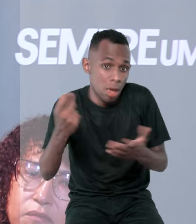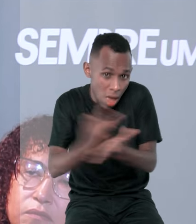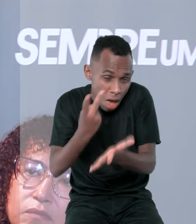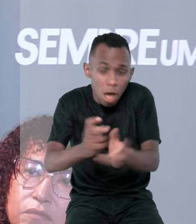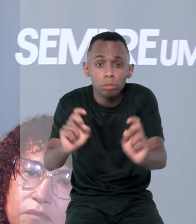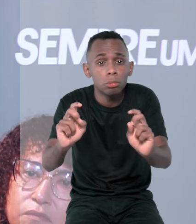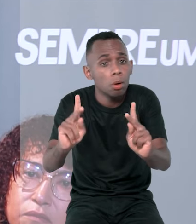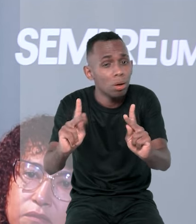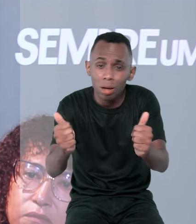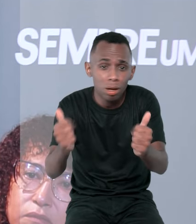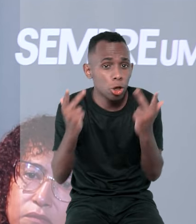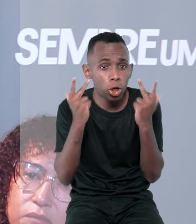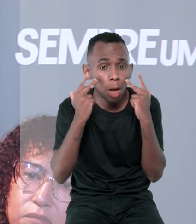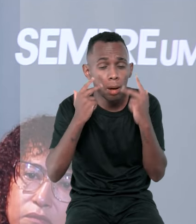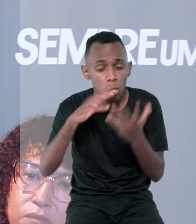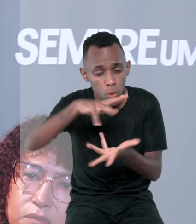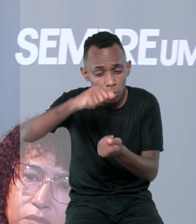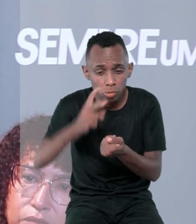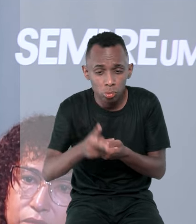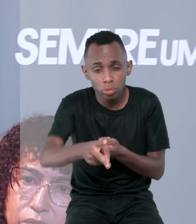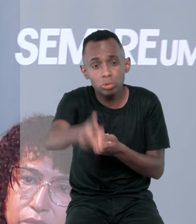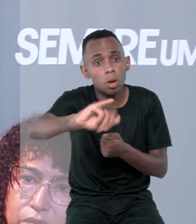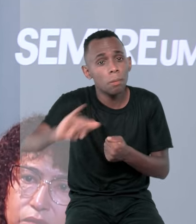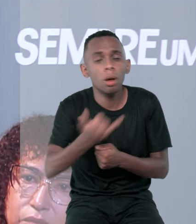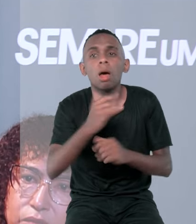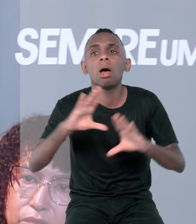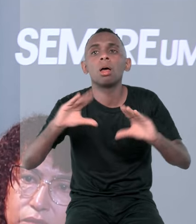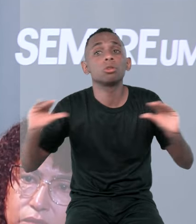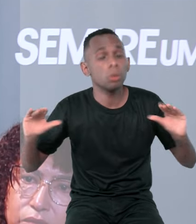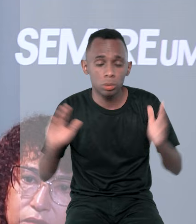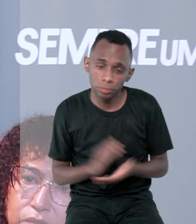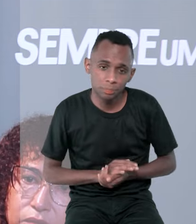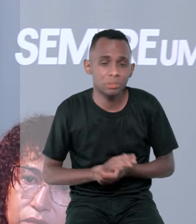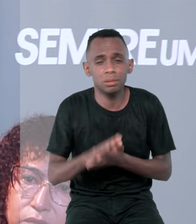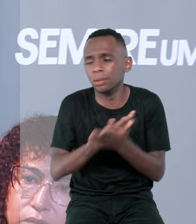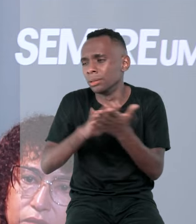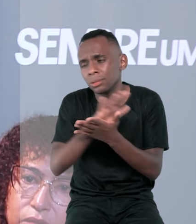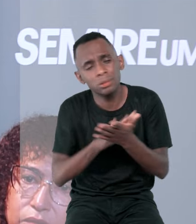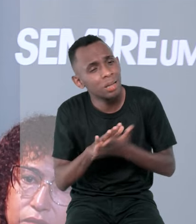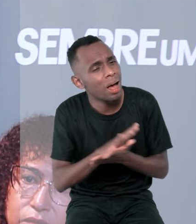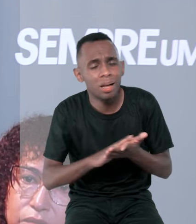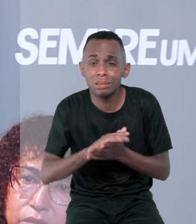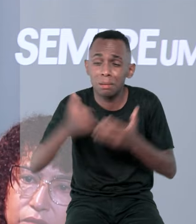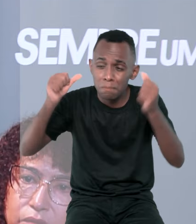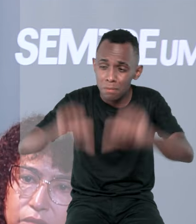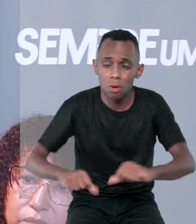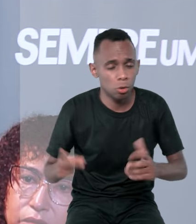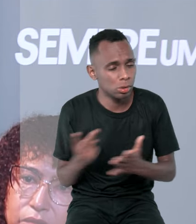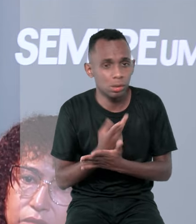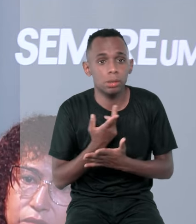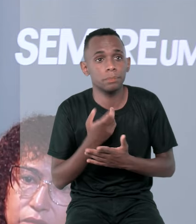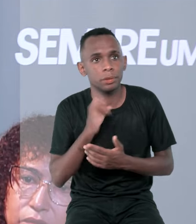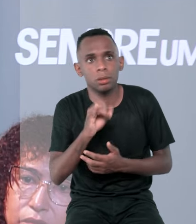erro. O mundo seguirá. Fique tranquilo. Nada demais vai acontecer. Quando